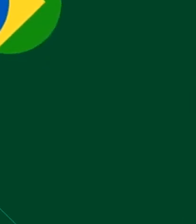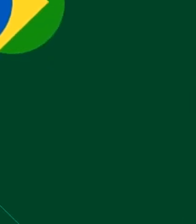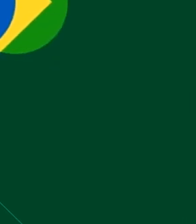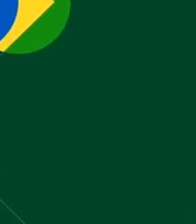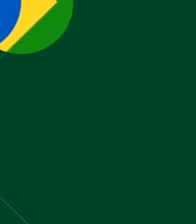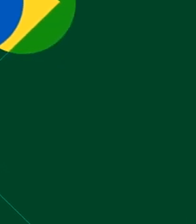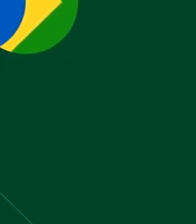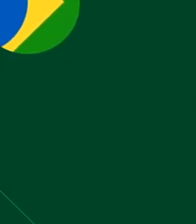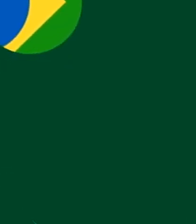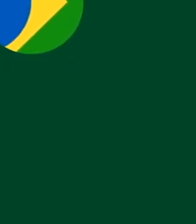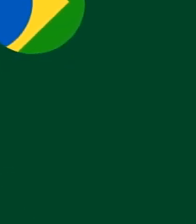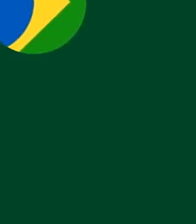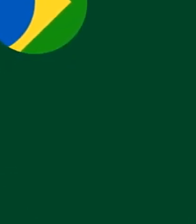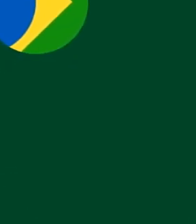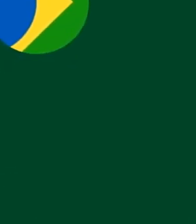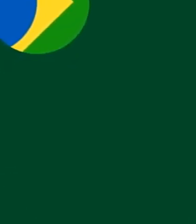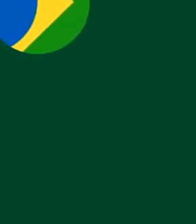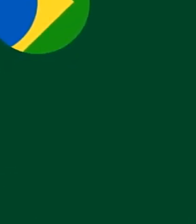Momento Saúde